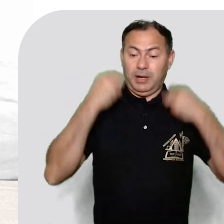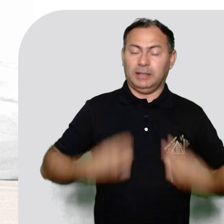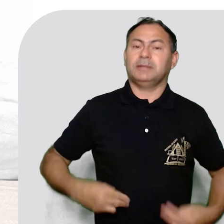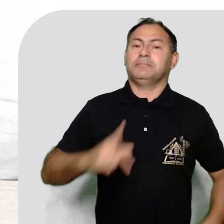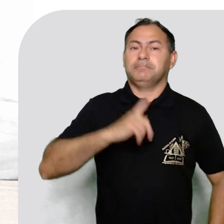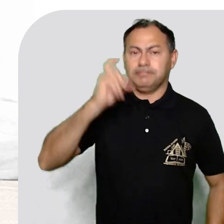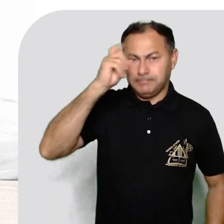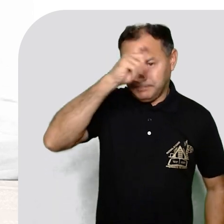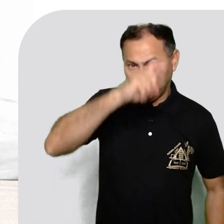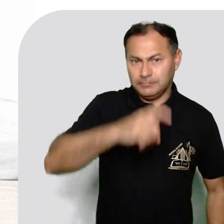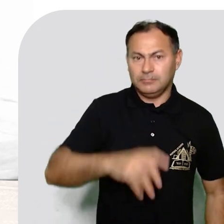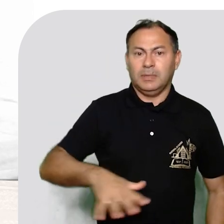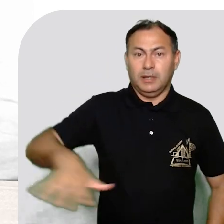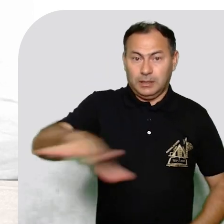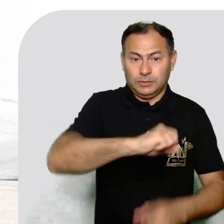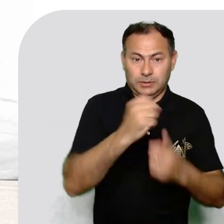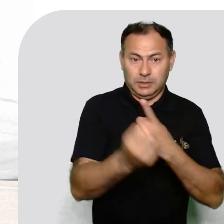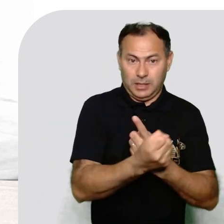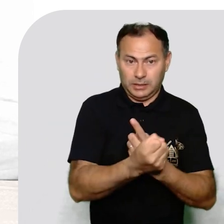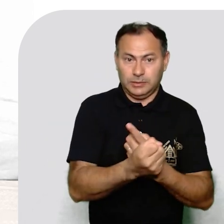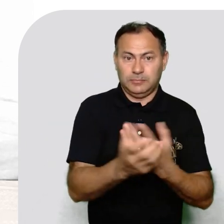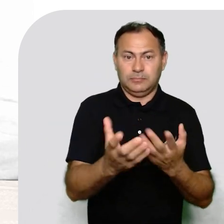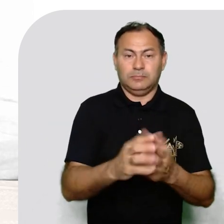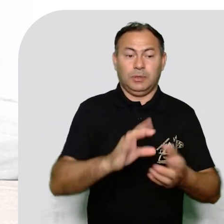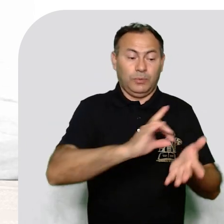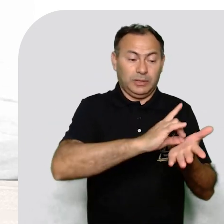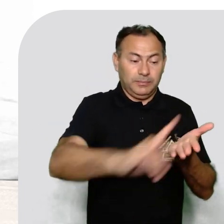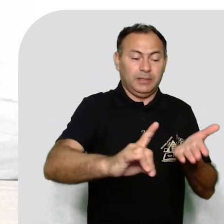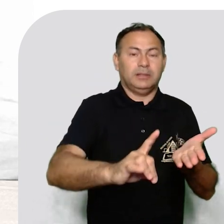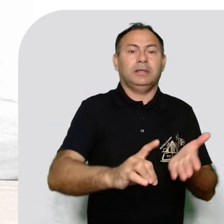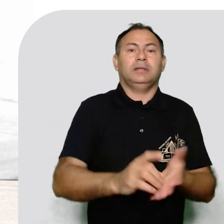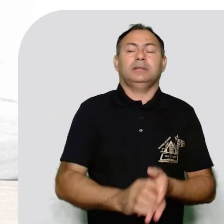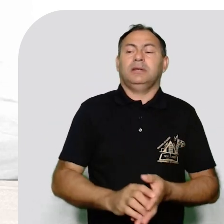porque para a sociedade o inimigo